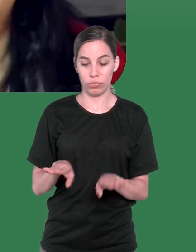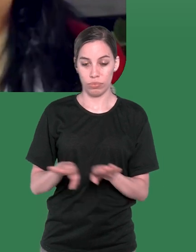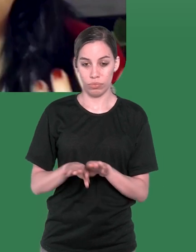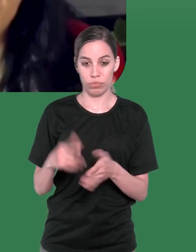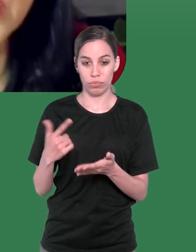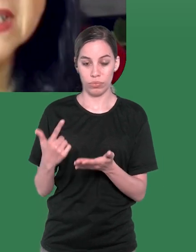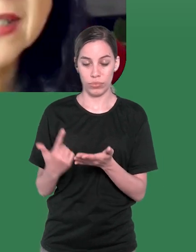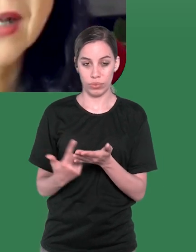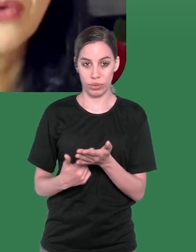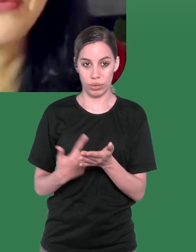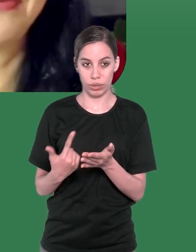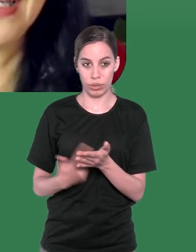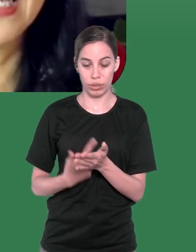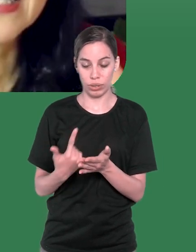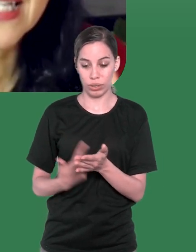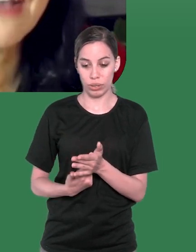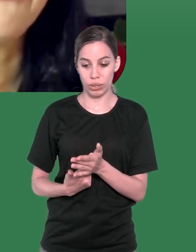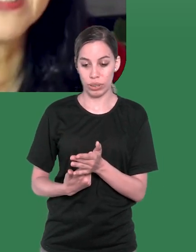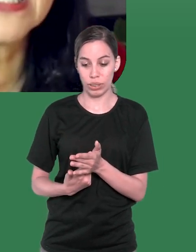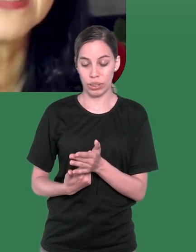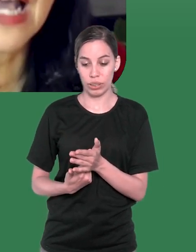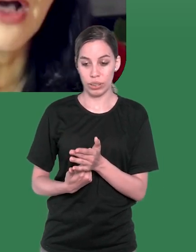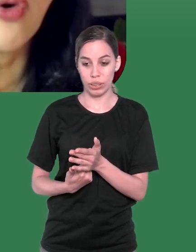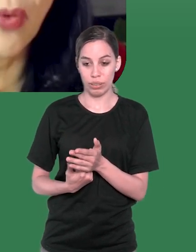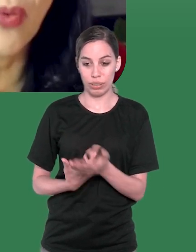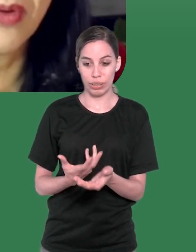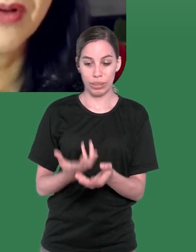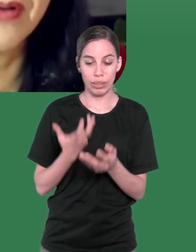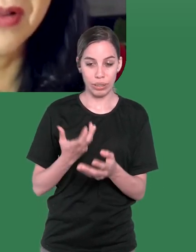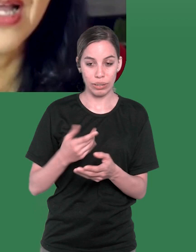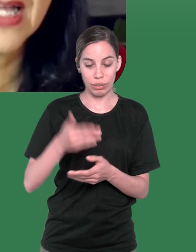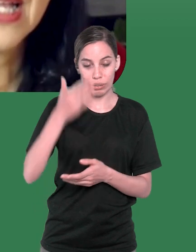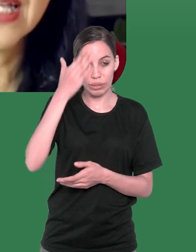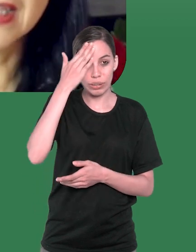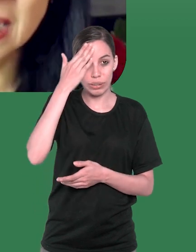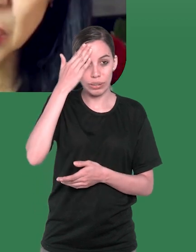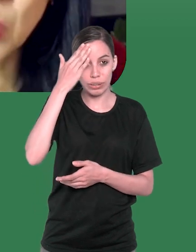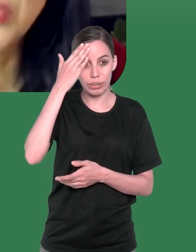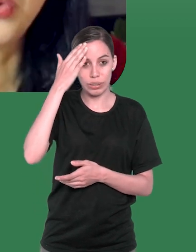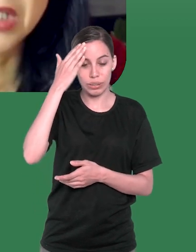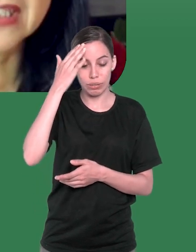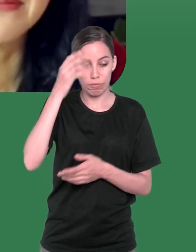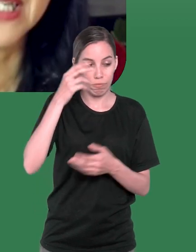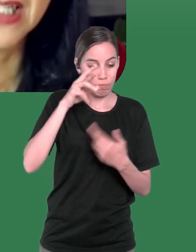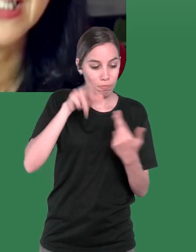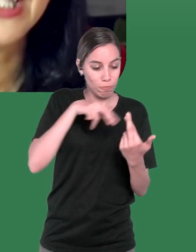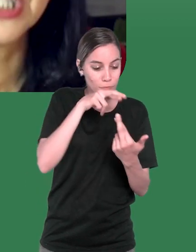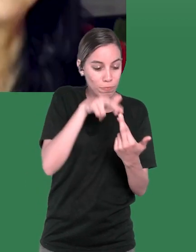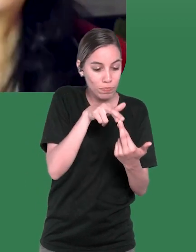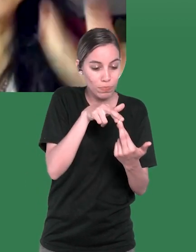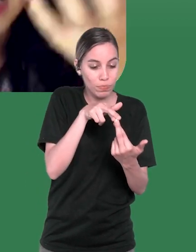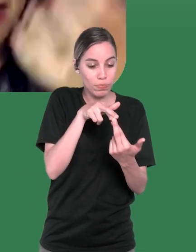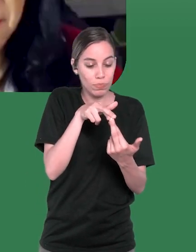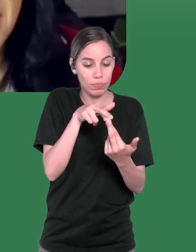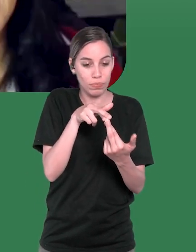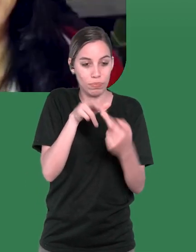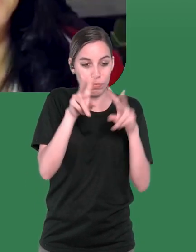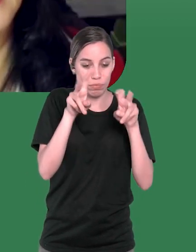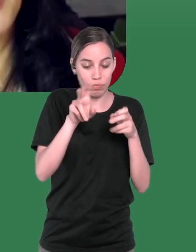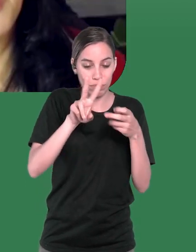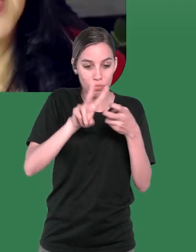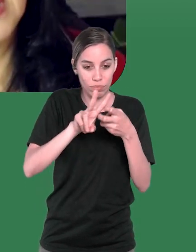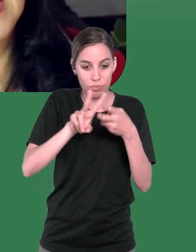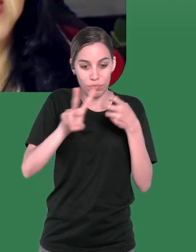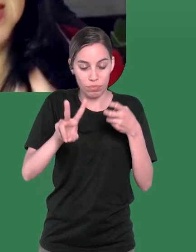que buscam esse referencial, né, das culturas ameríndias